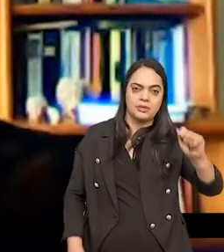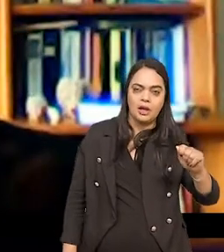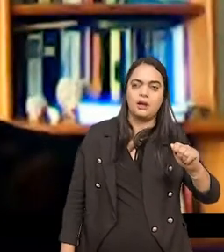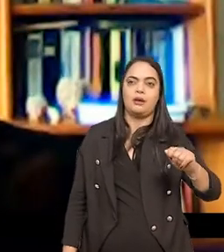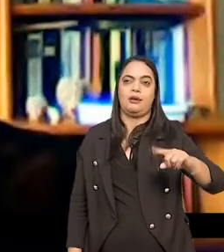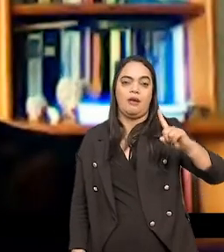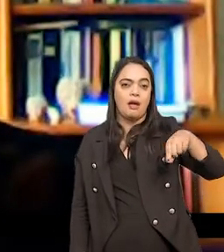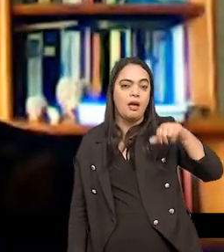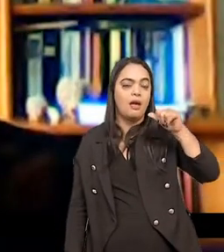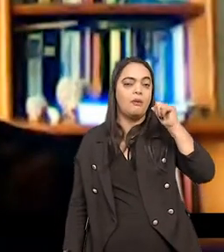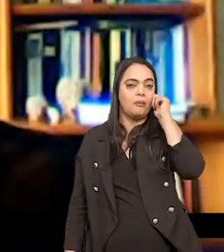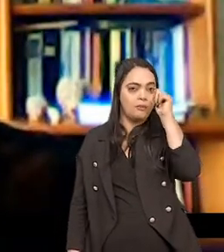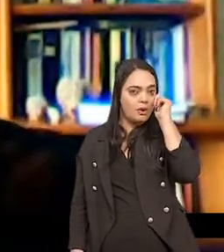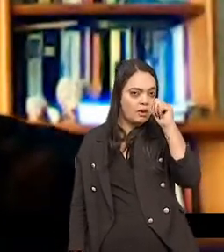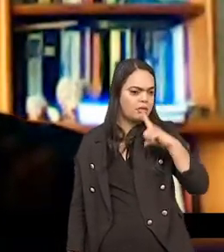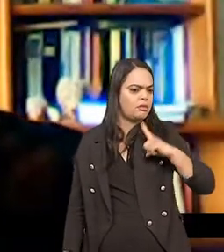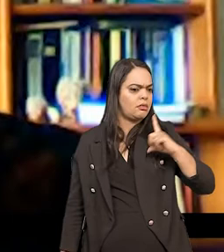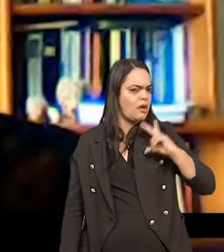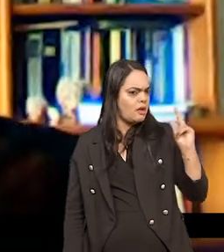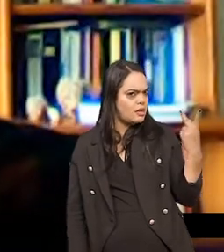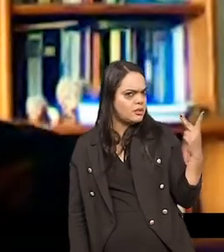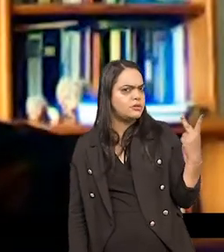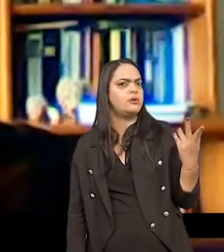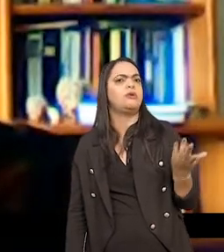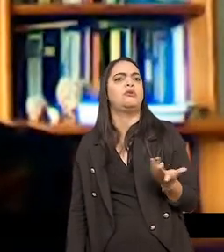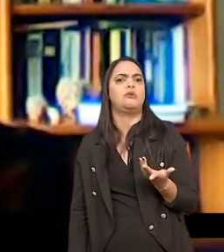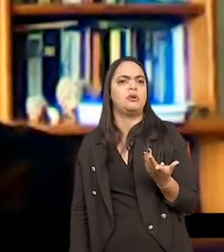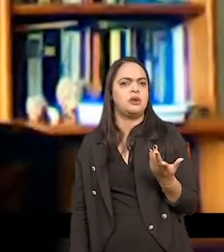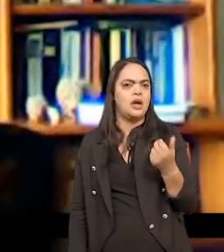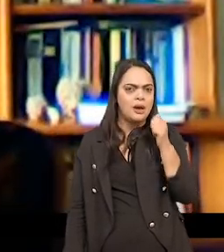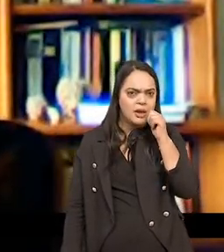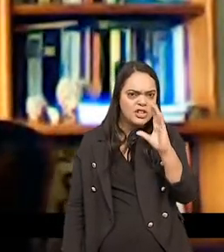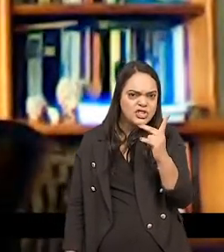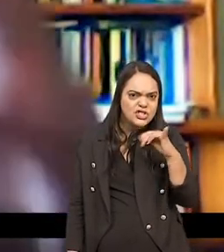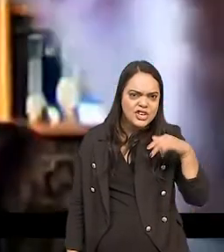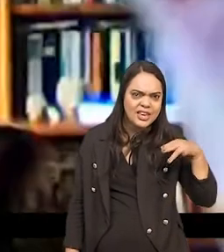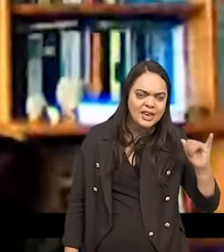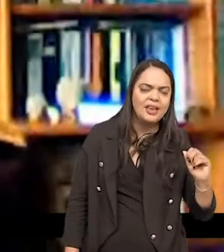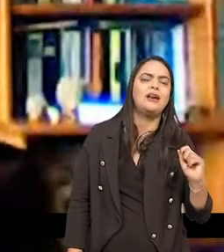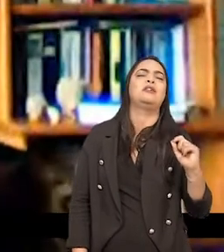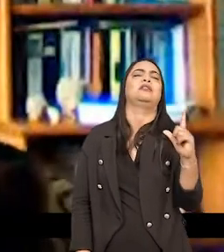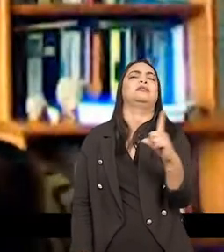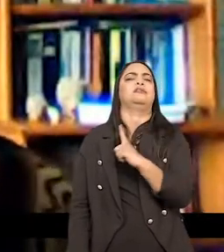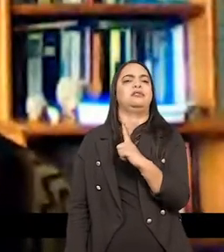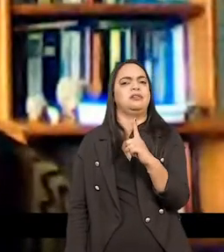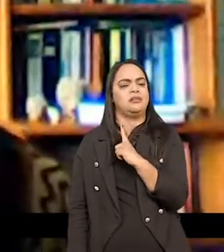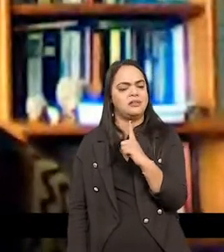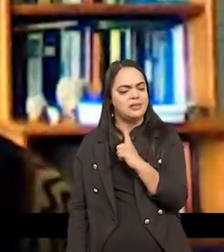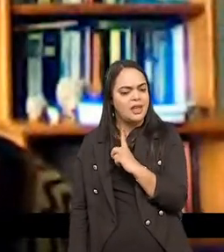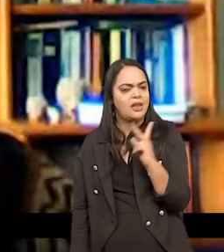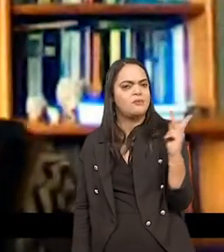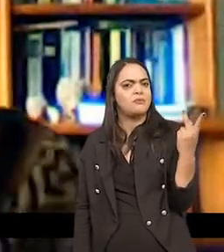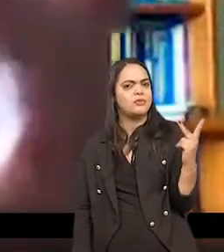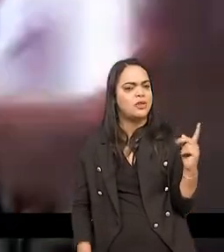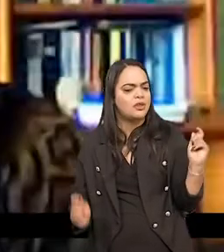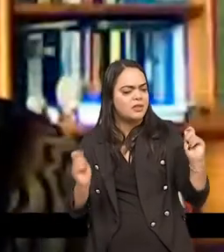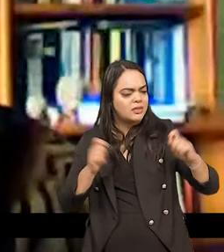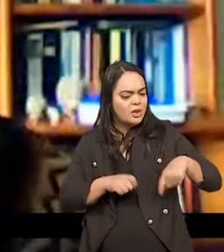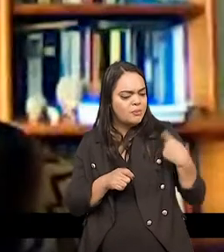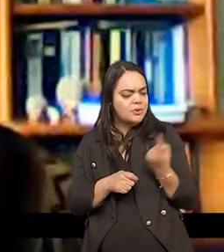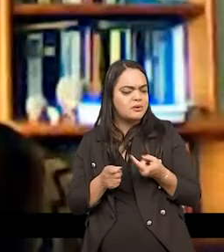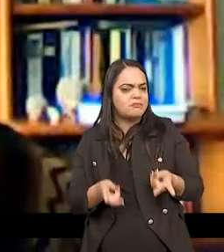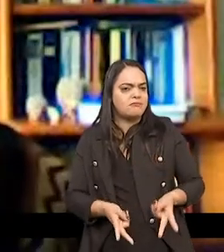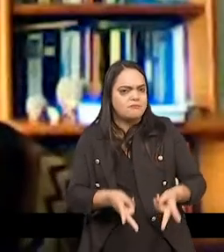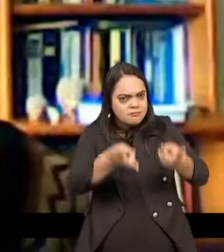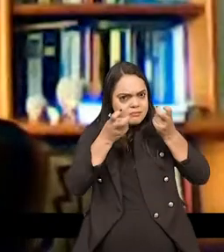que tem biografias. A biografia da Chiquinha Gonzaga permitiu, eu acho, que nós também enxergássemos